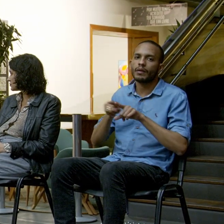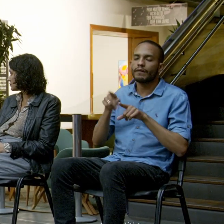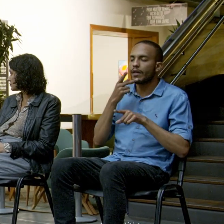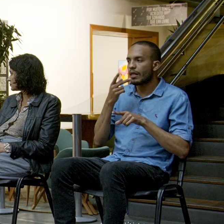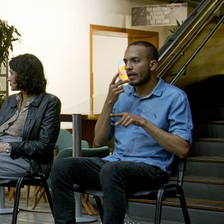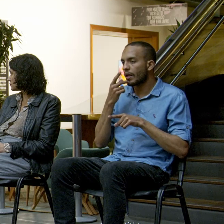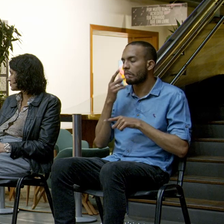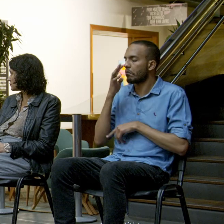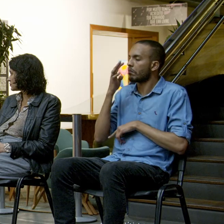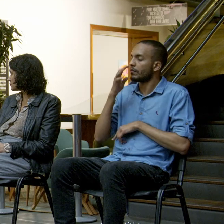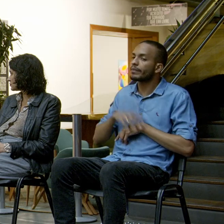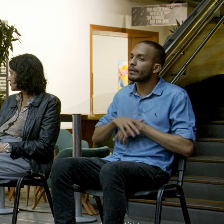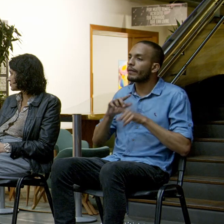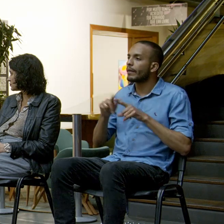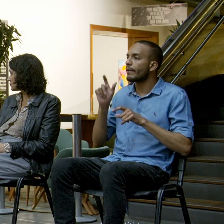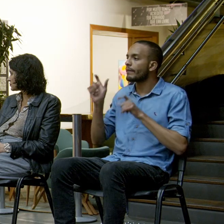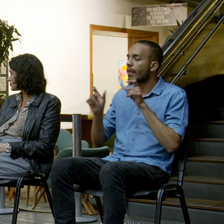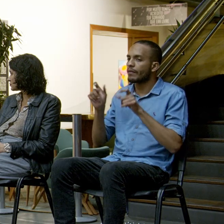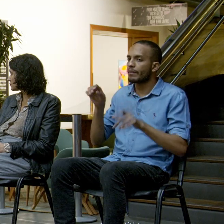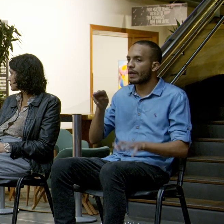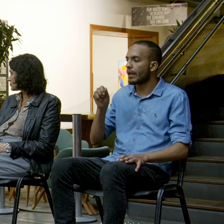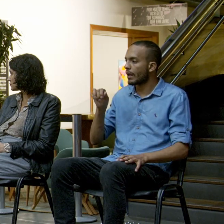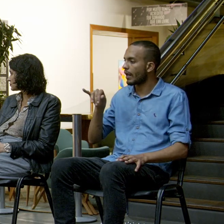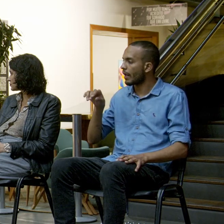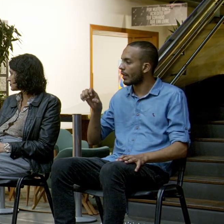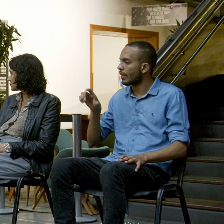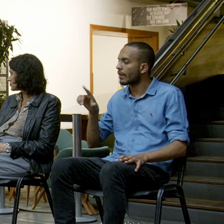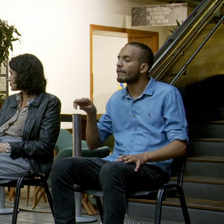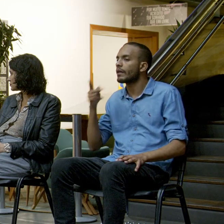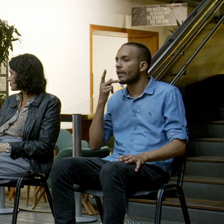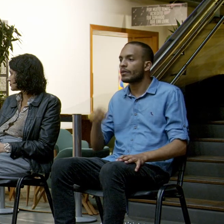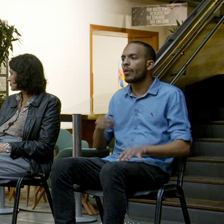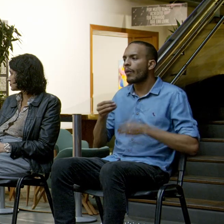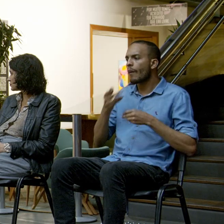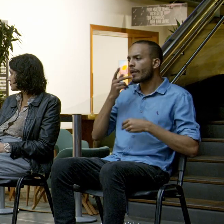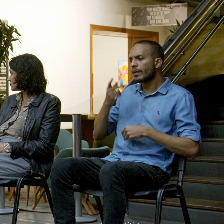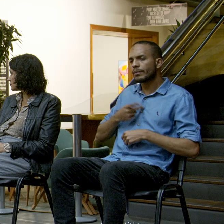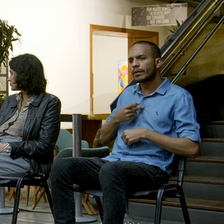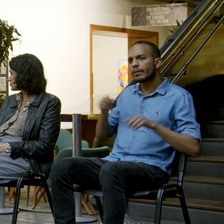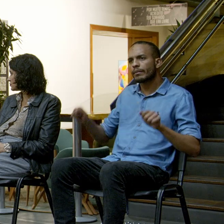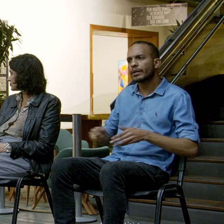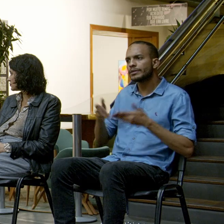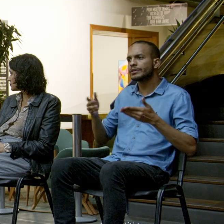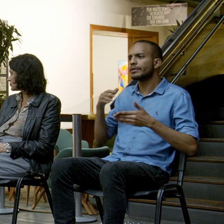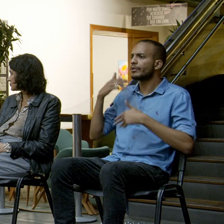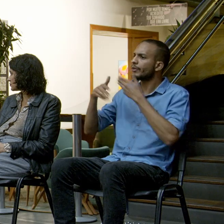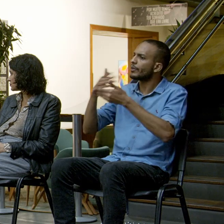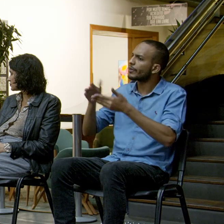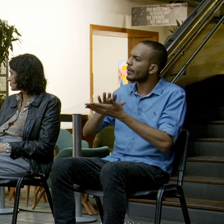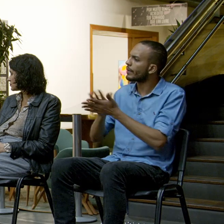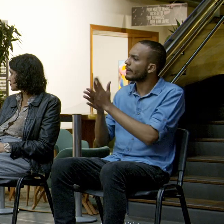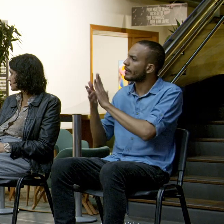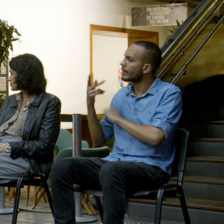mínimo. Nas palavras de Maiorino, como podiam falar de mitos e magia depois de tanto tempo de repressão